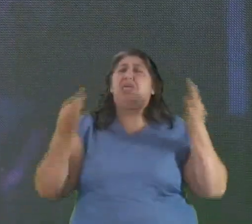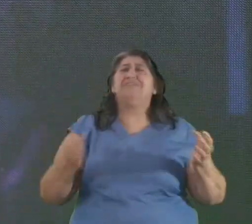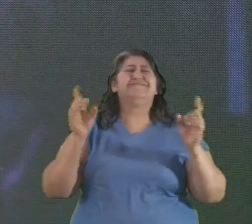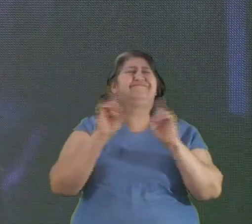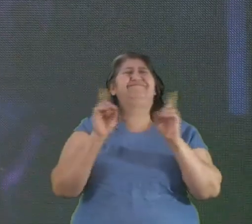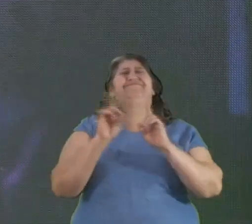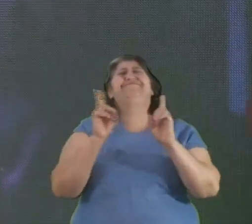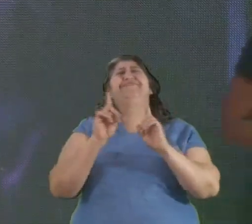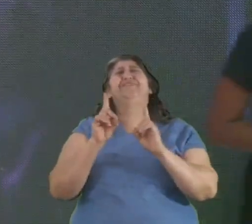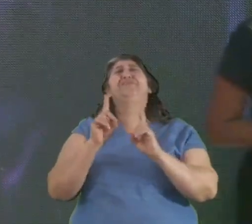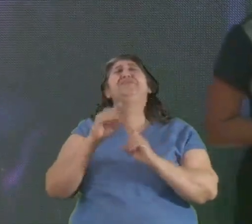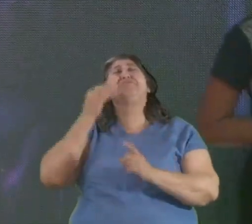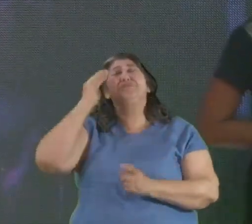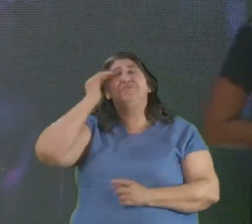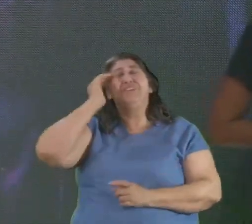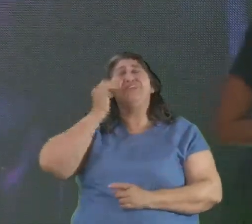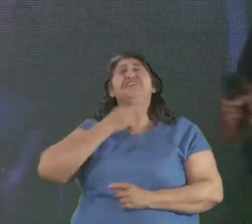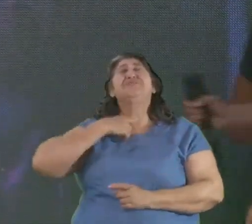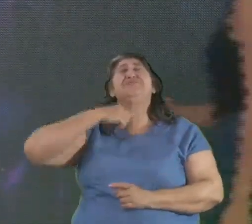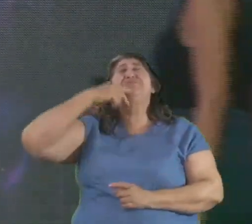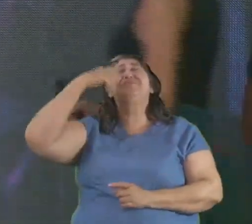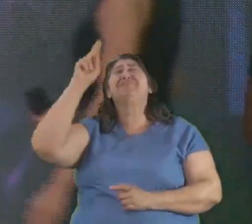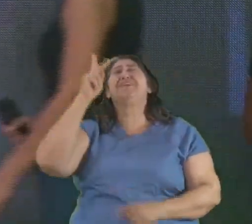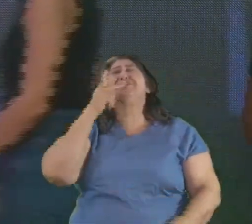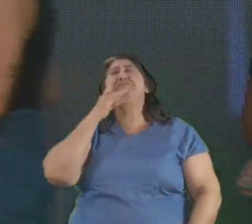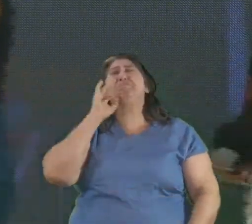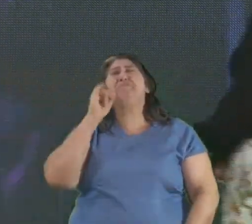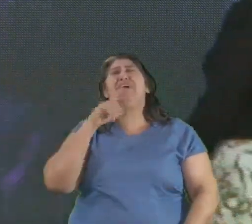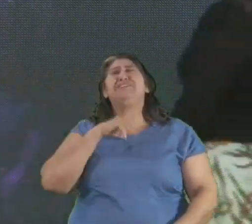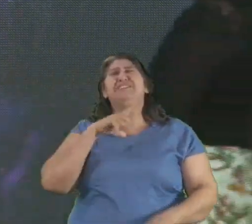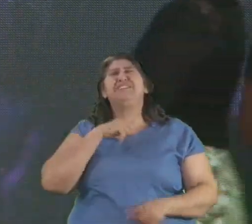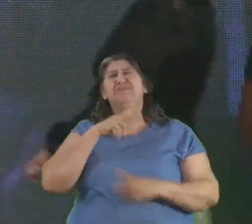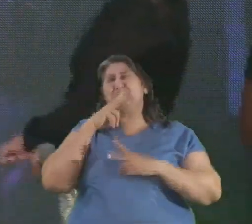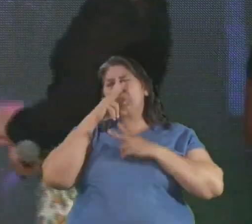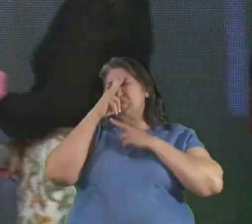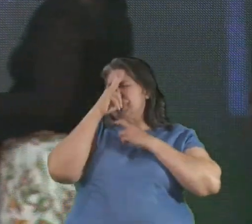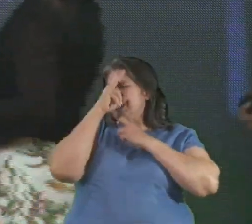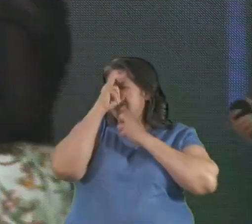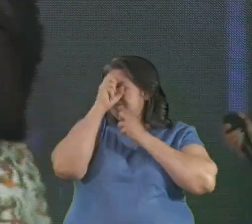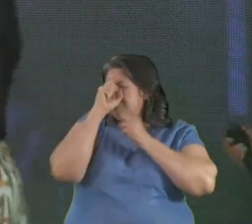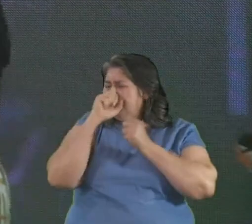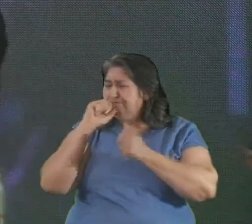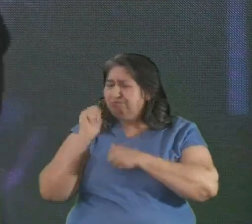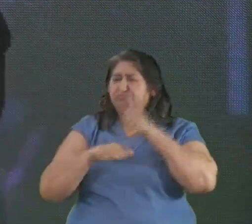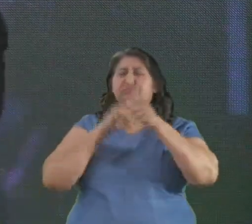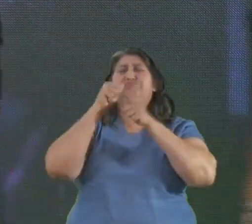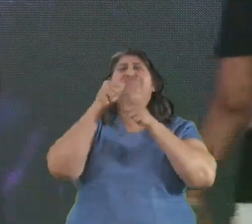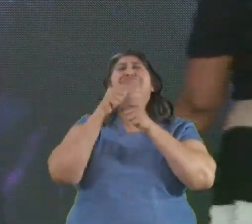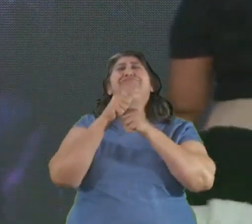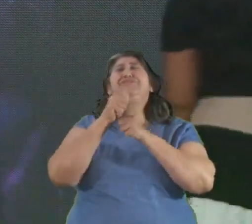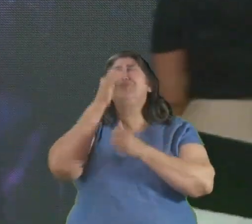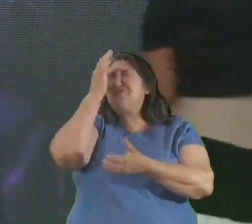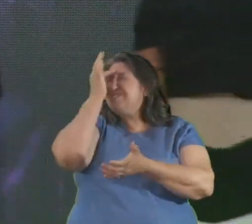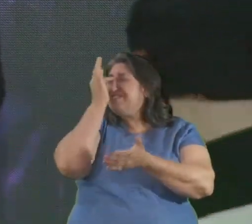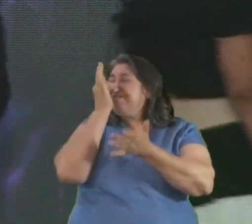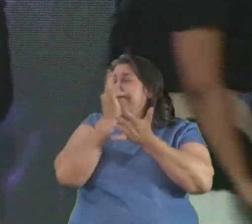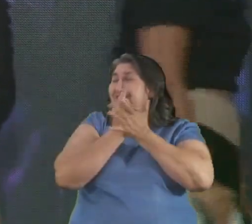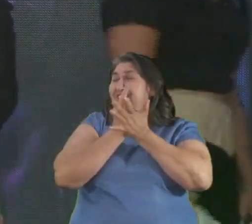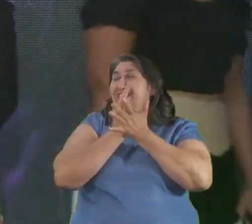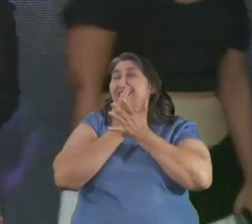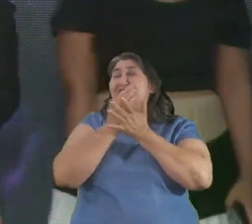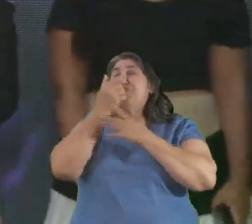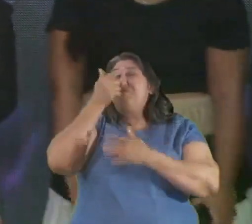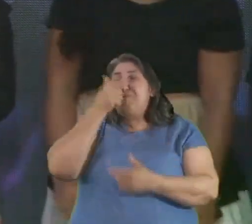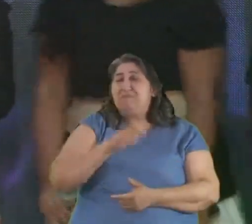Tua vontade para nós, Pai. Que nós possamos ter as nossas forças renovadas, a nossa fé reavivada,